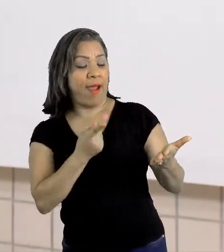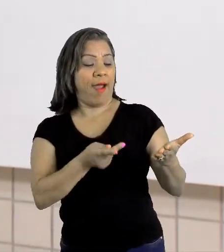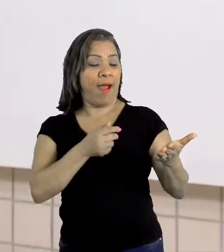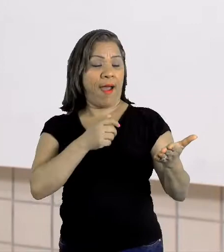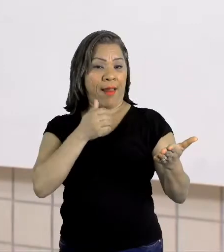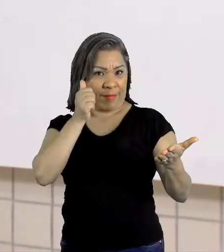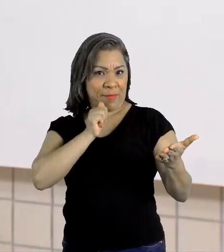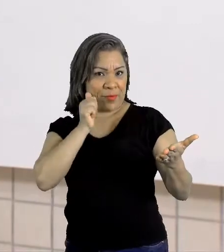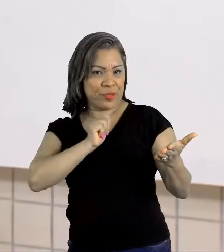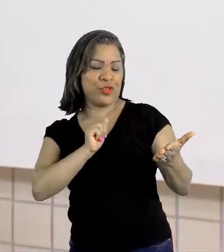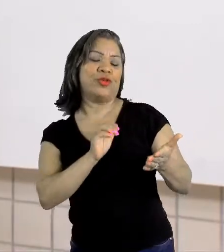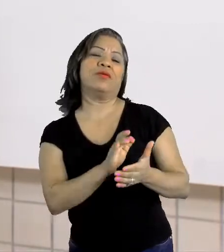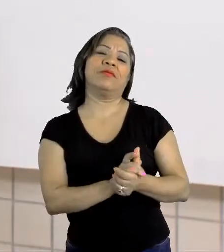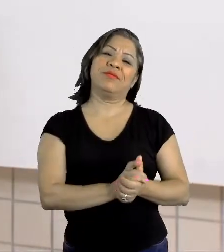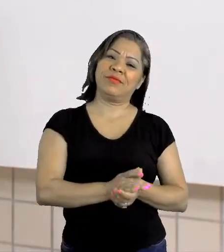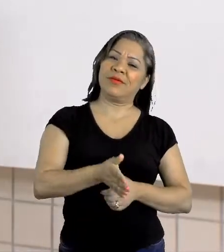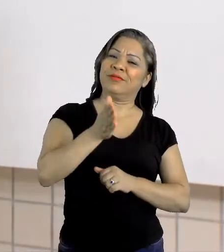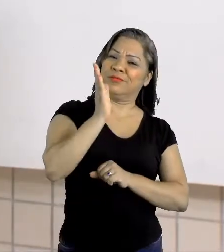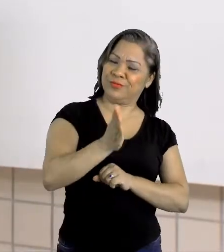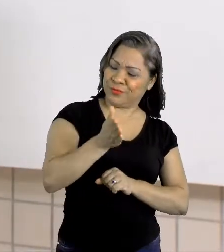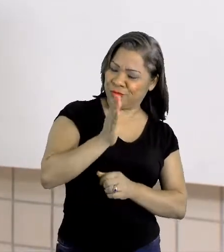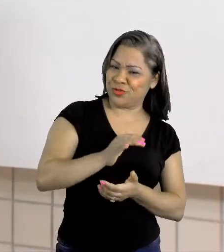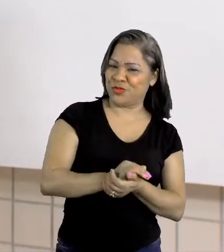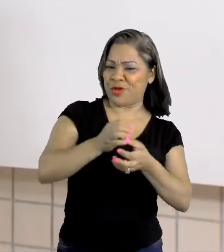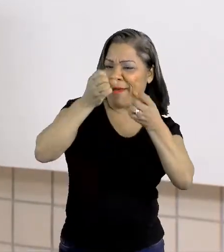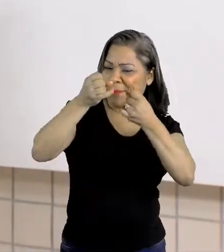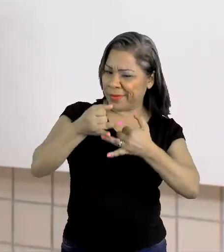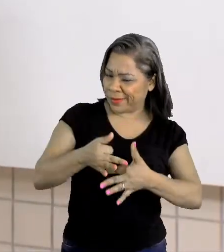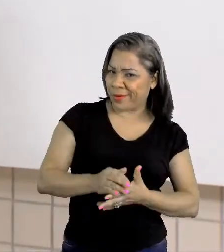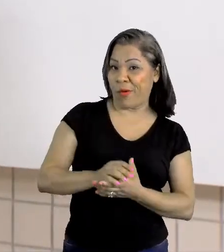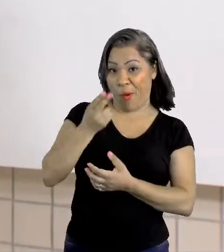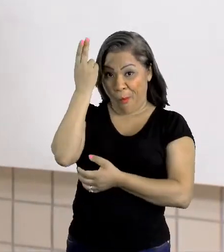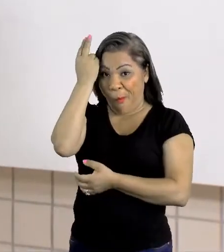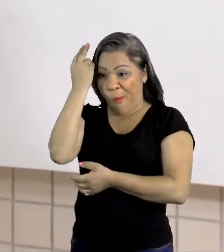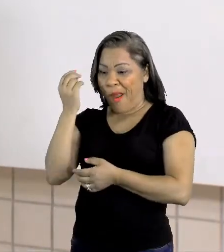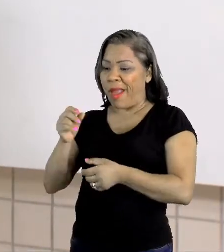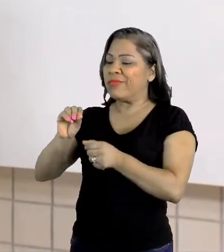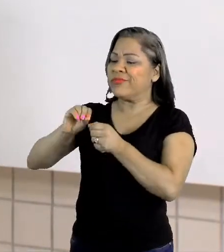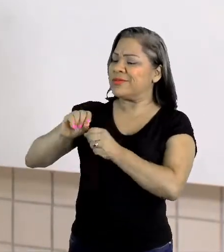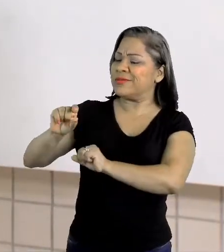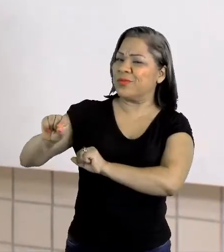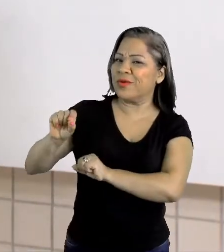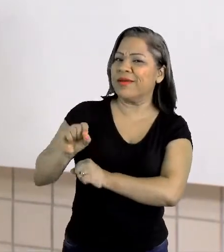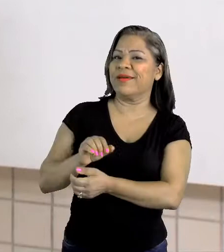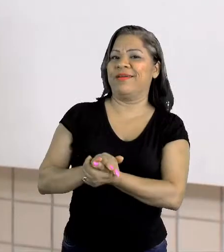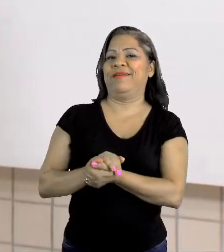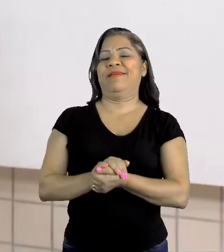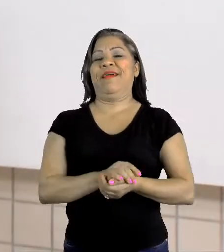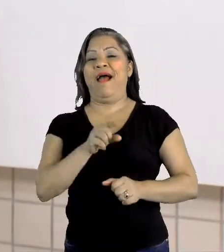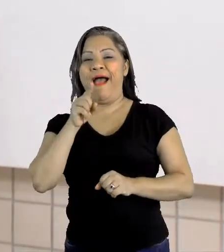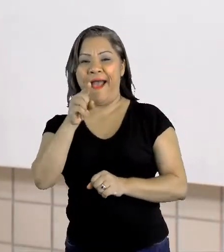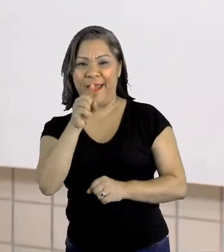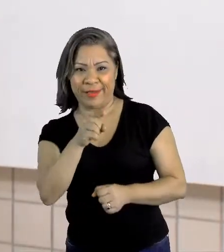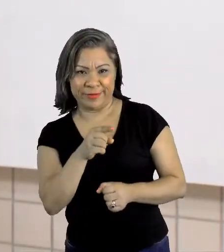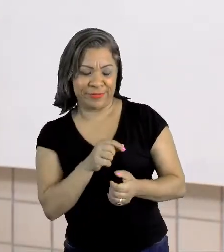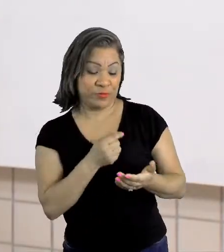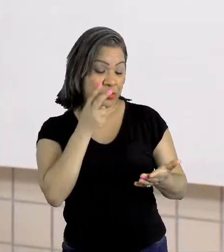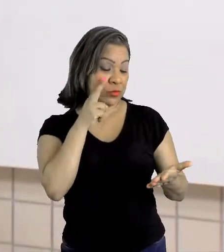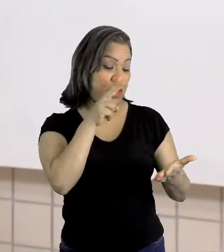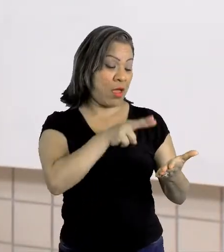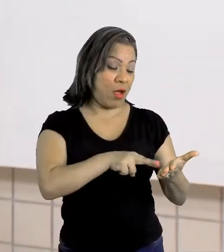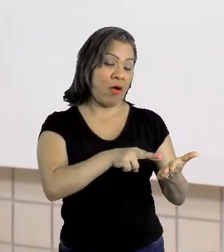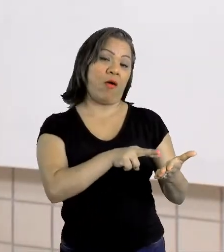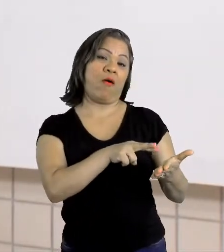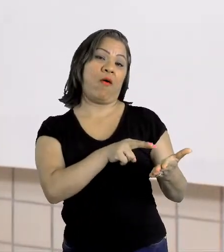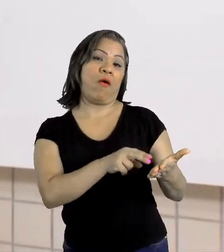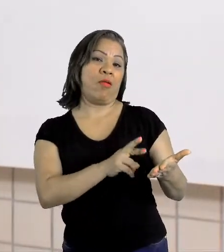ela falou mais de uma vez o que ele deveria fazer, não é? Então você vai lá e pega lá no texto e passa